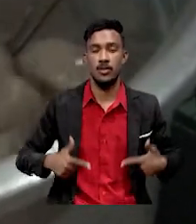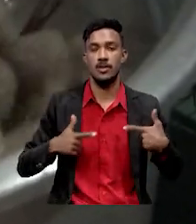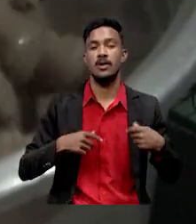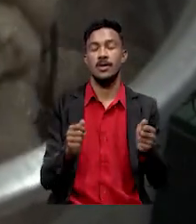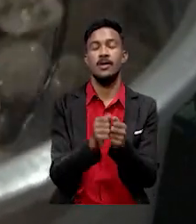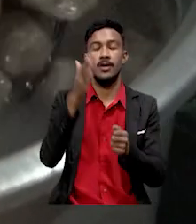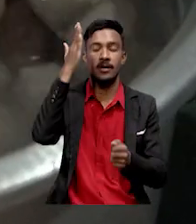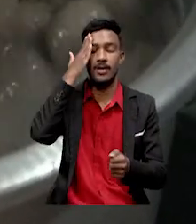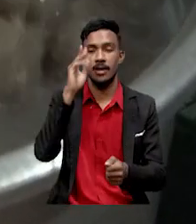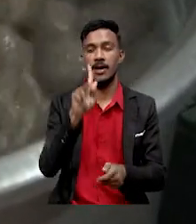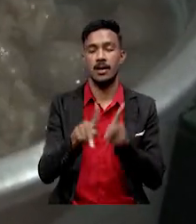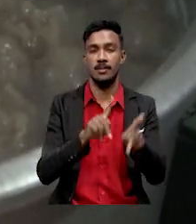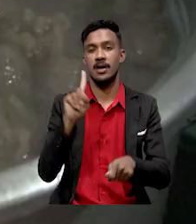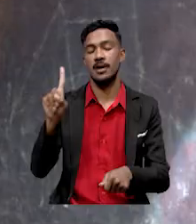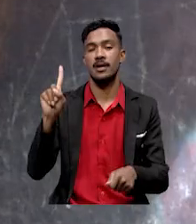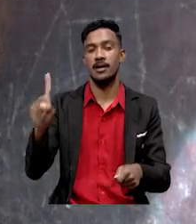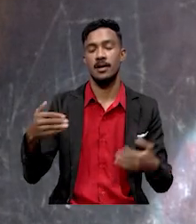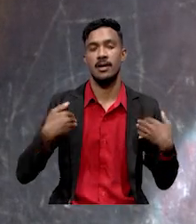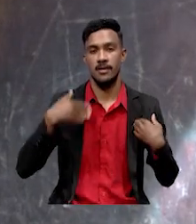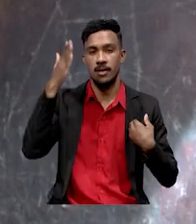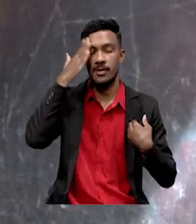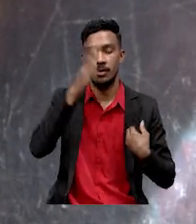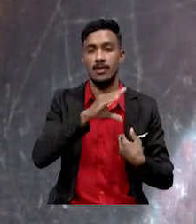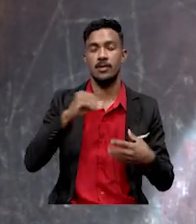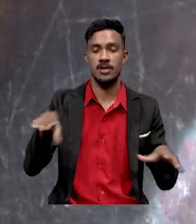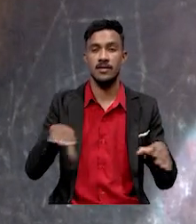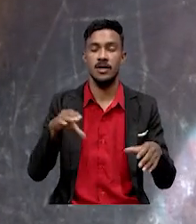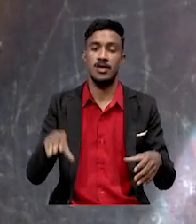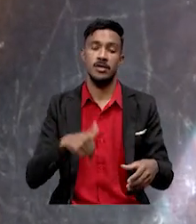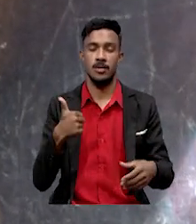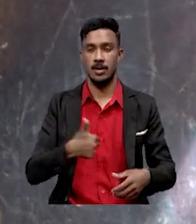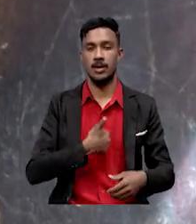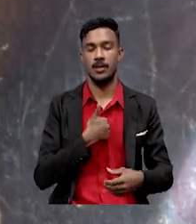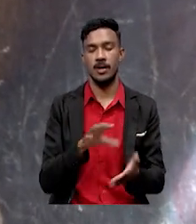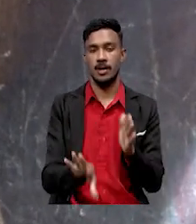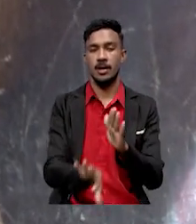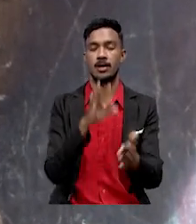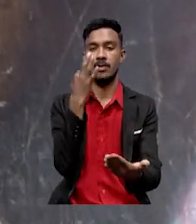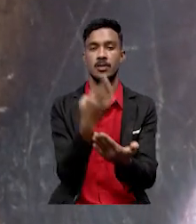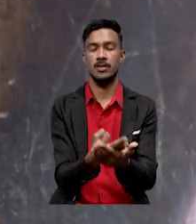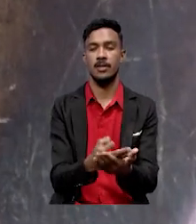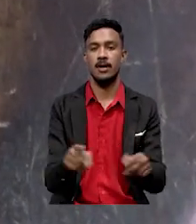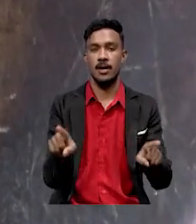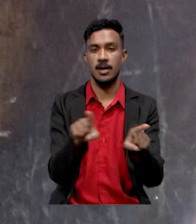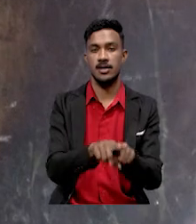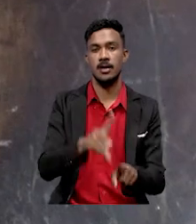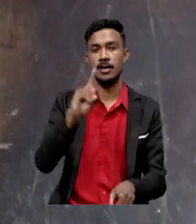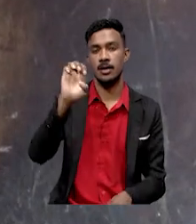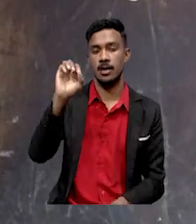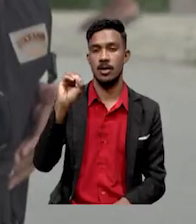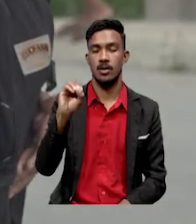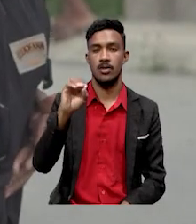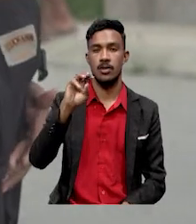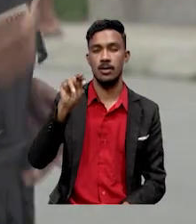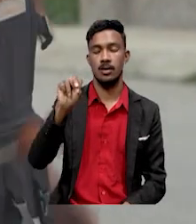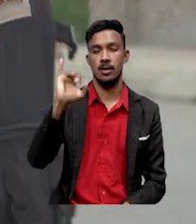ema ida ida ki hanoin no maneira rasik atu hetan osan bania moris. Hanes andonizu kolo zoven ida ne bere mata ni